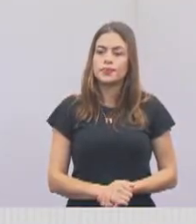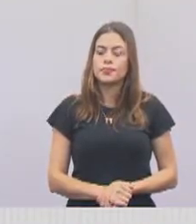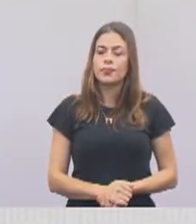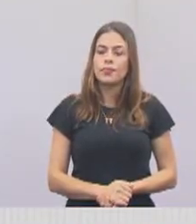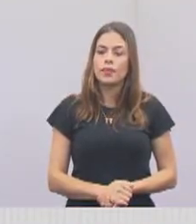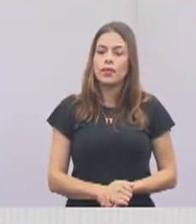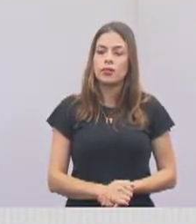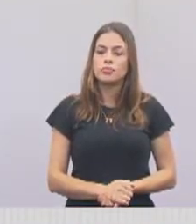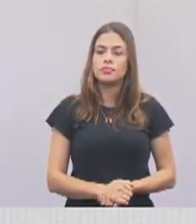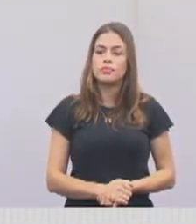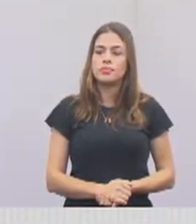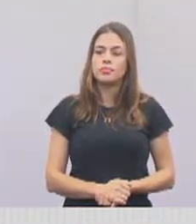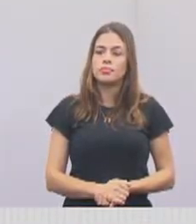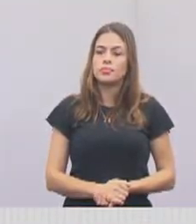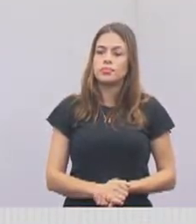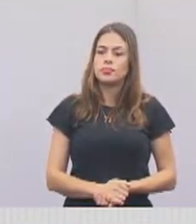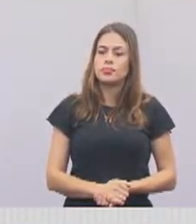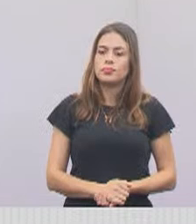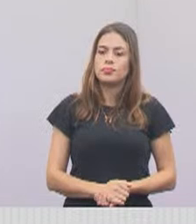Olha só.